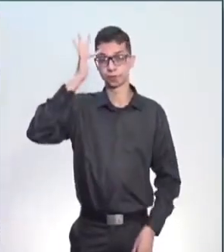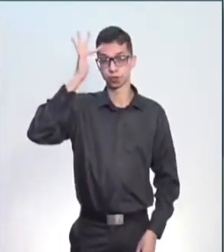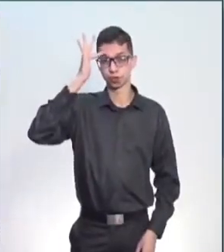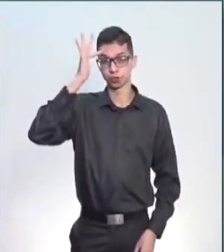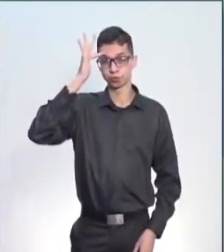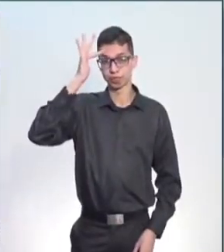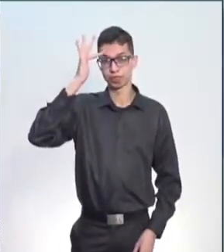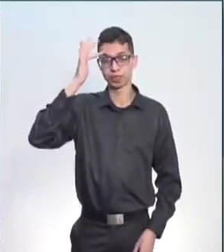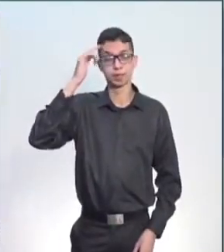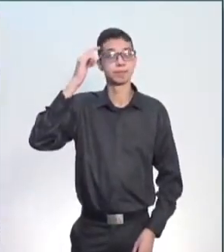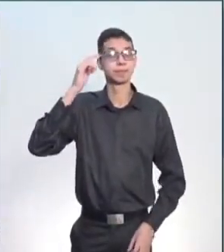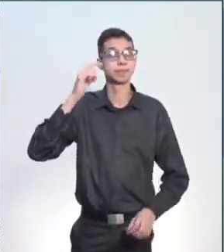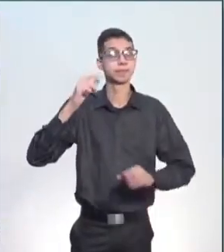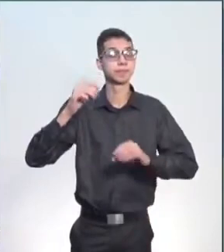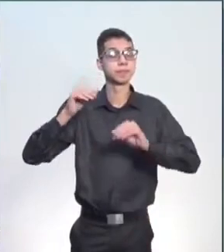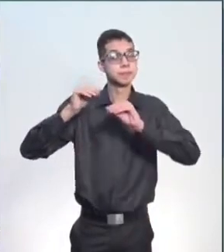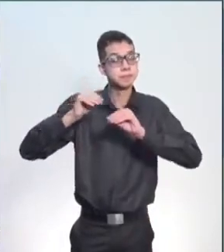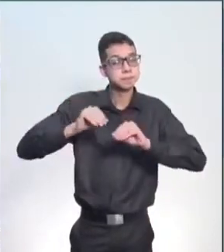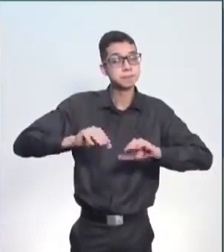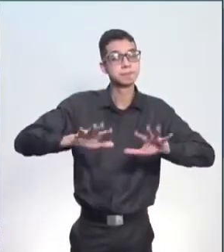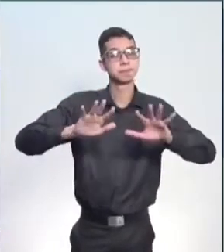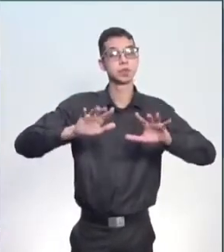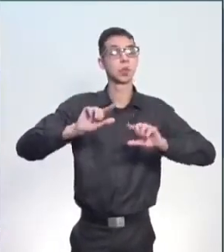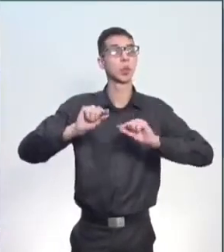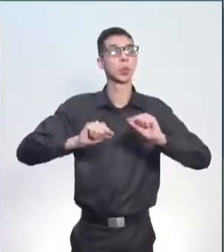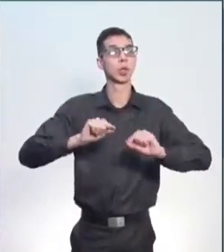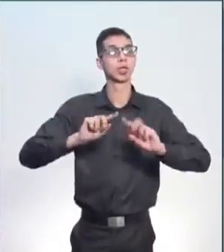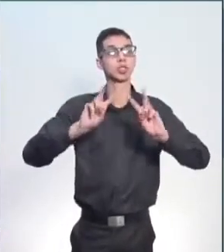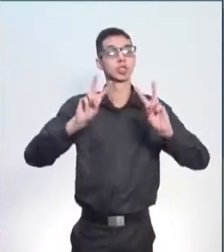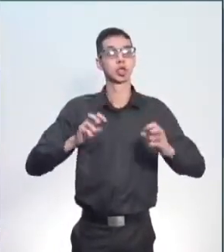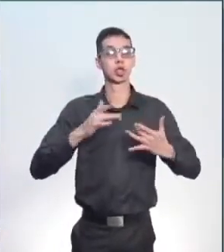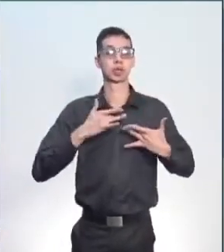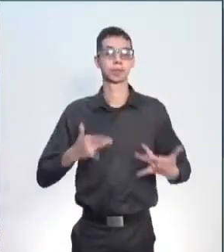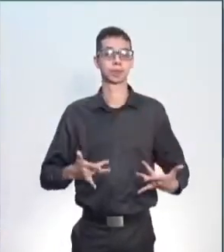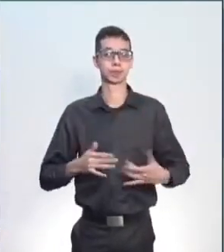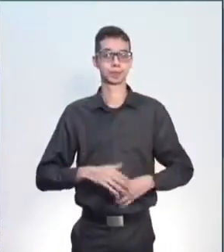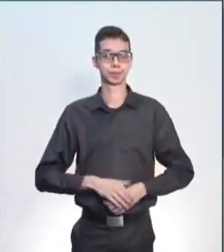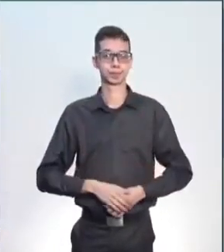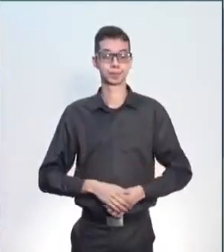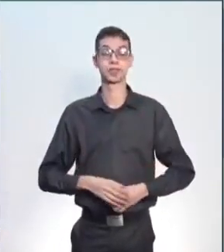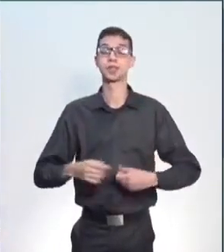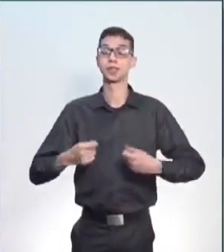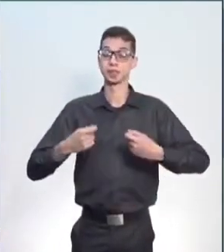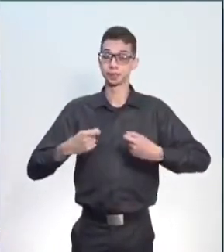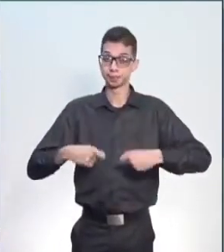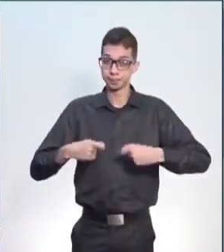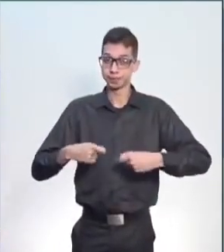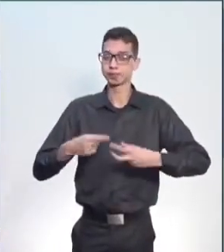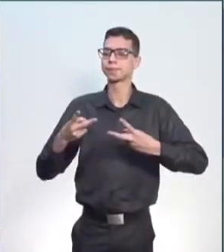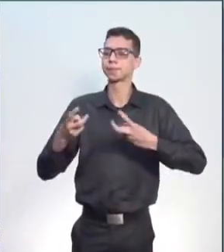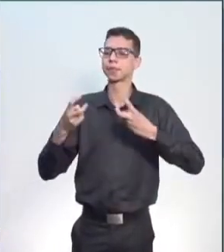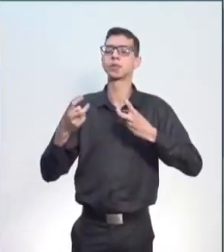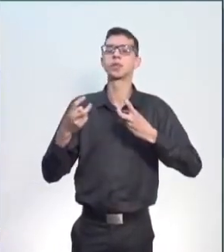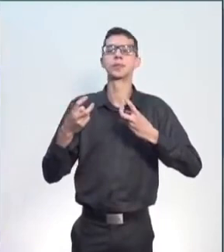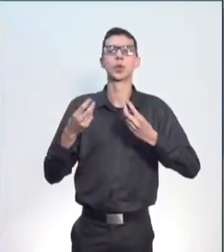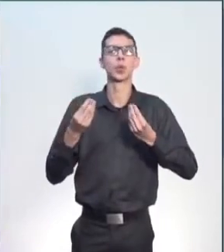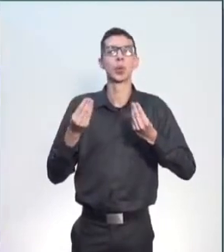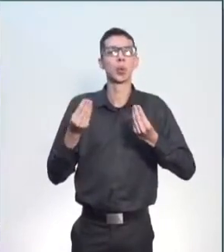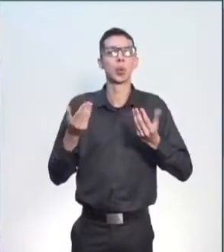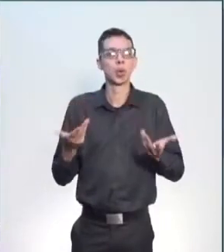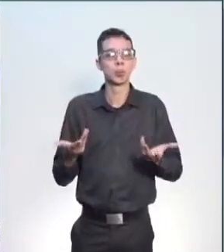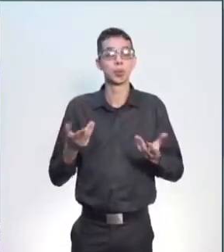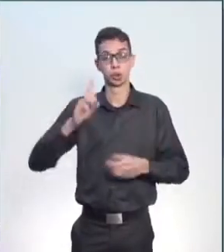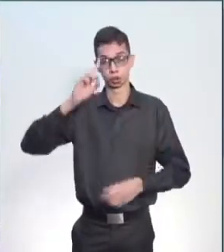de dicionário, mas ela vai tentar perceber como a solidariedade efetivamente está estabelecida